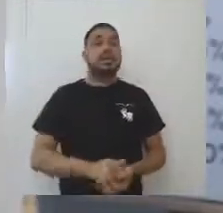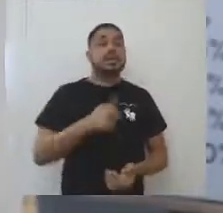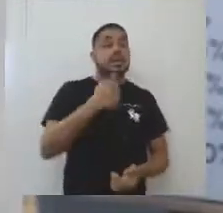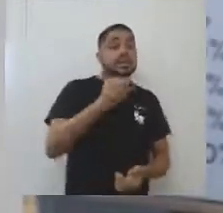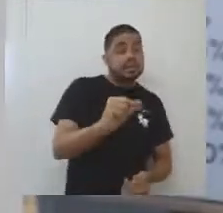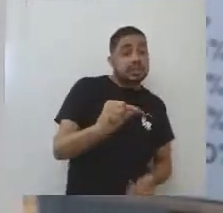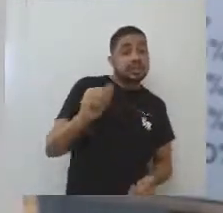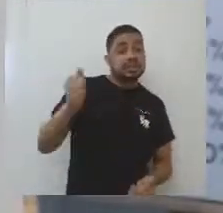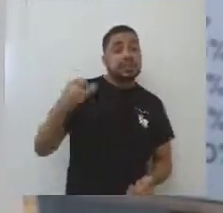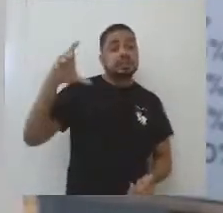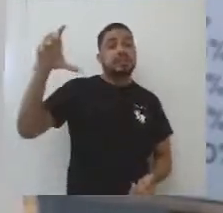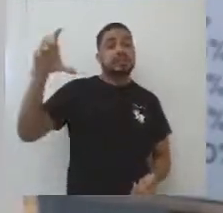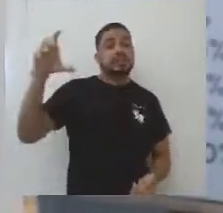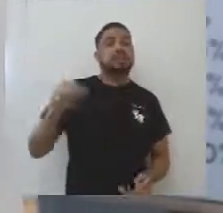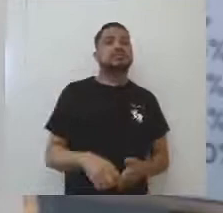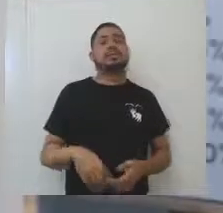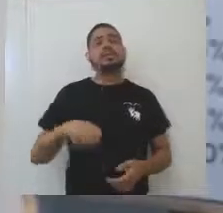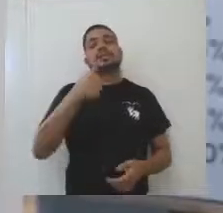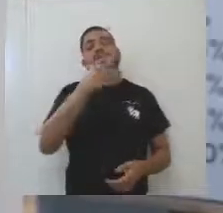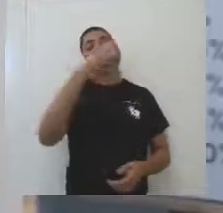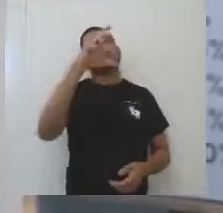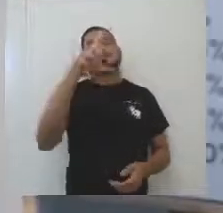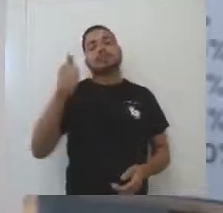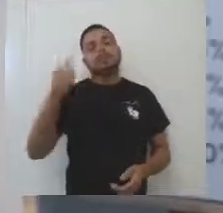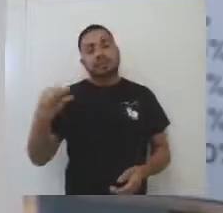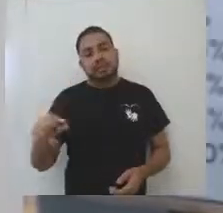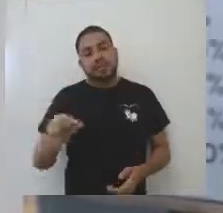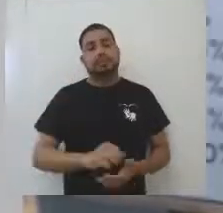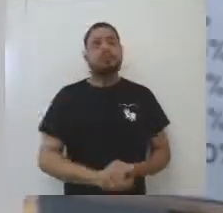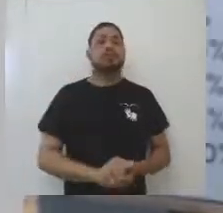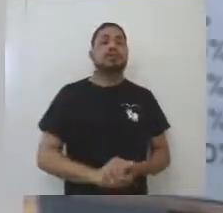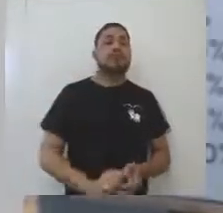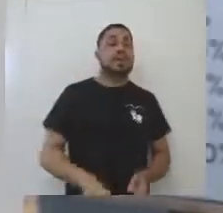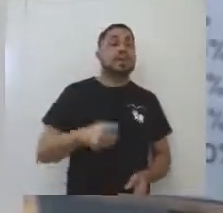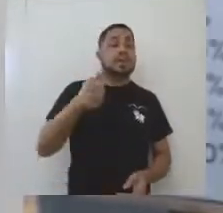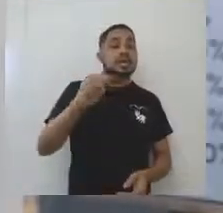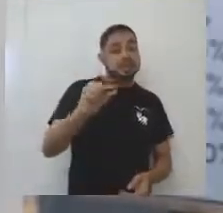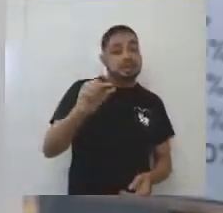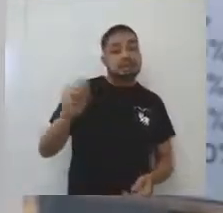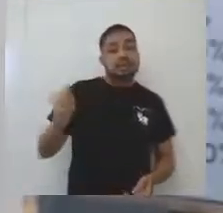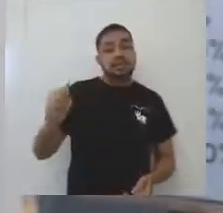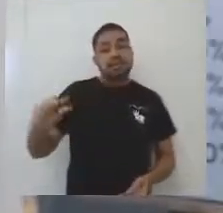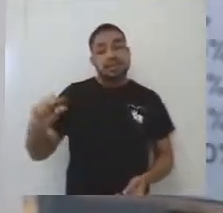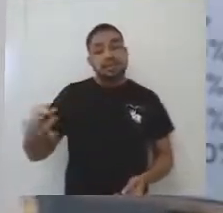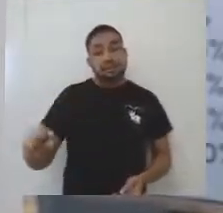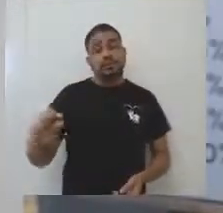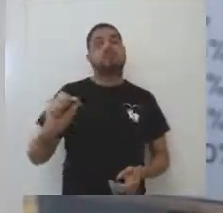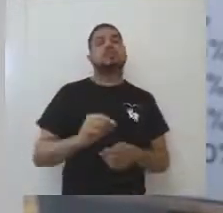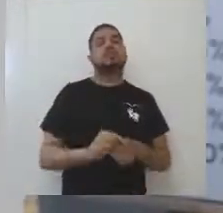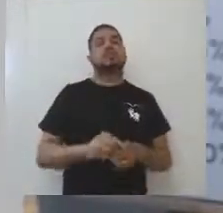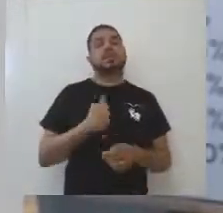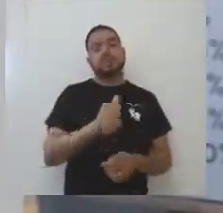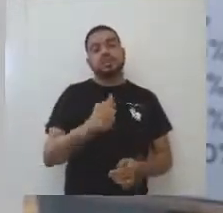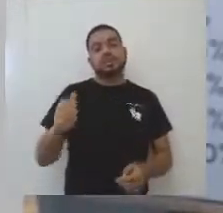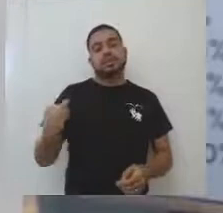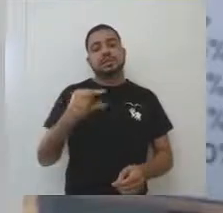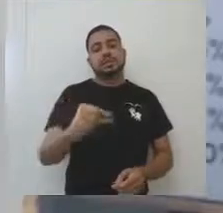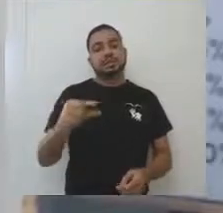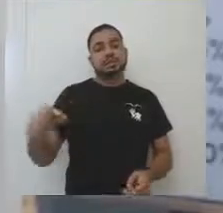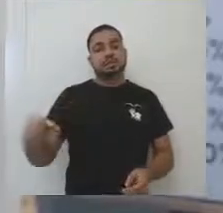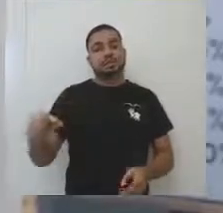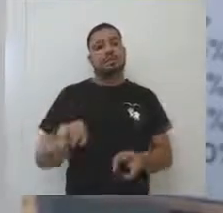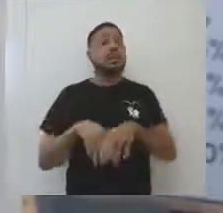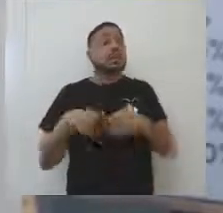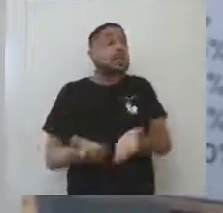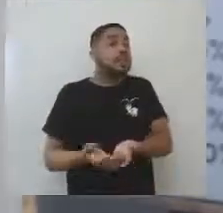Azinho com azão vai dar azinho. E azinho com azinho vai dar azinho.